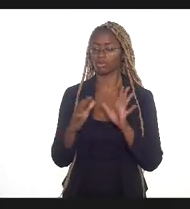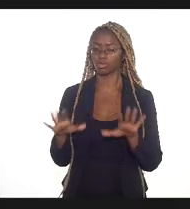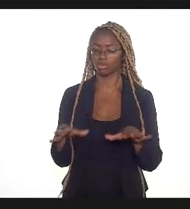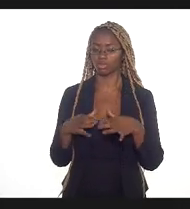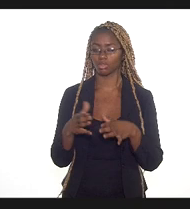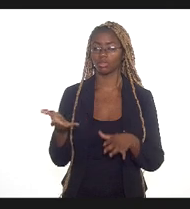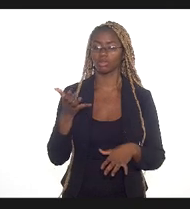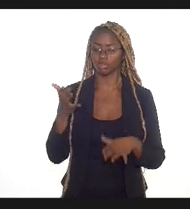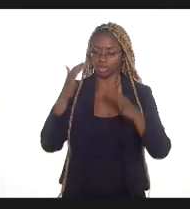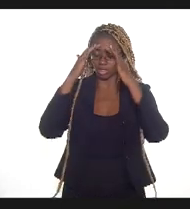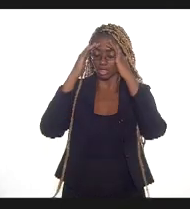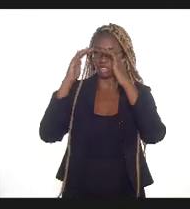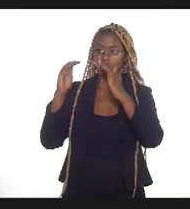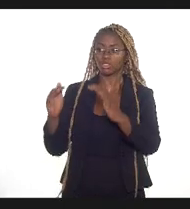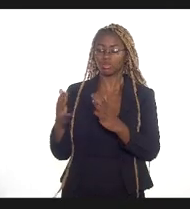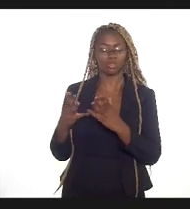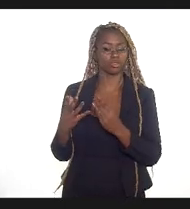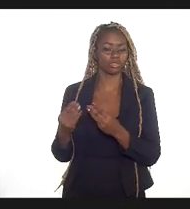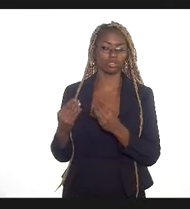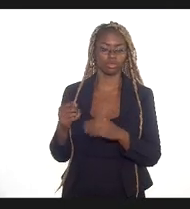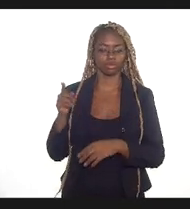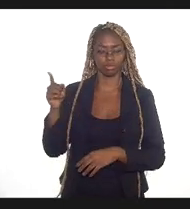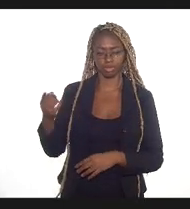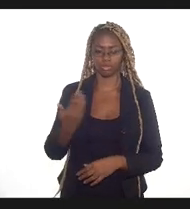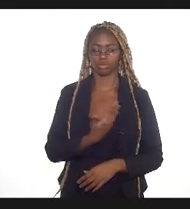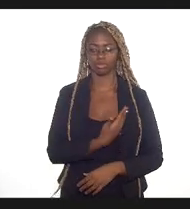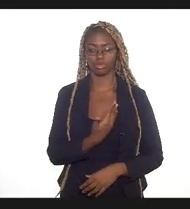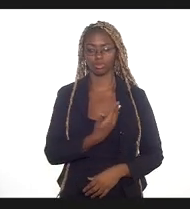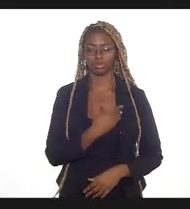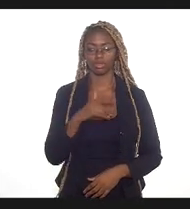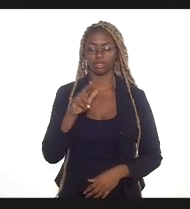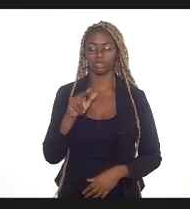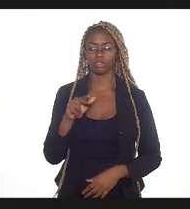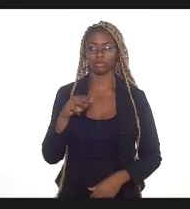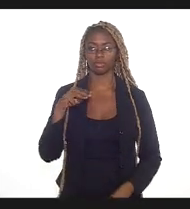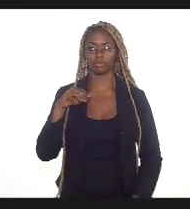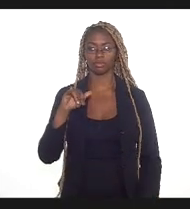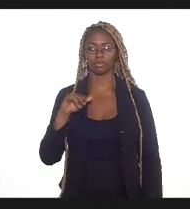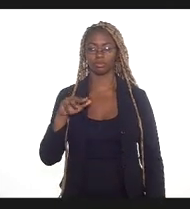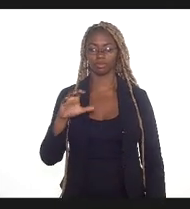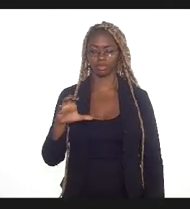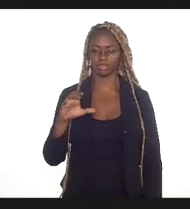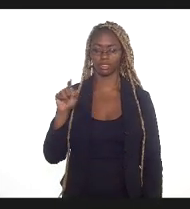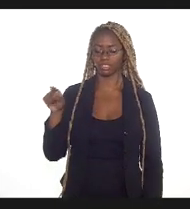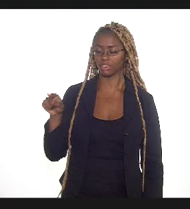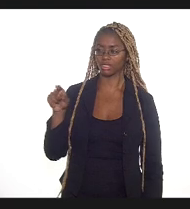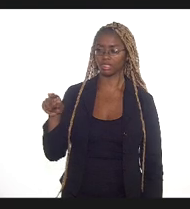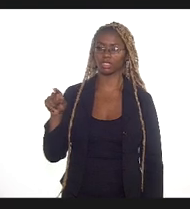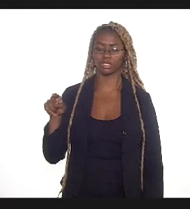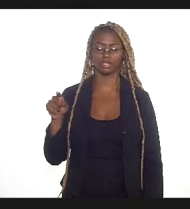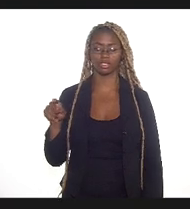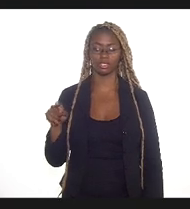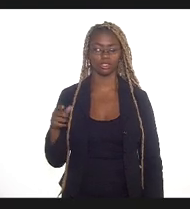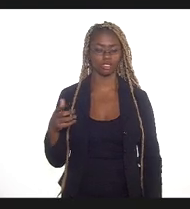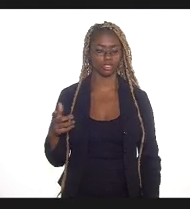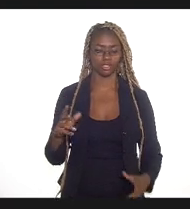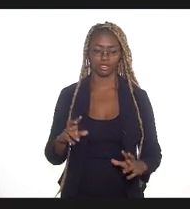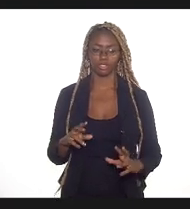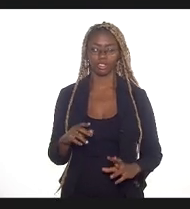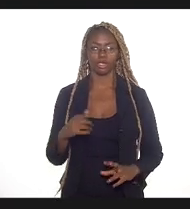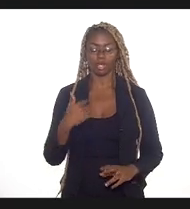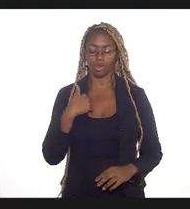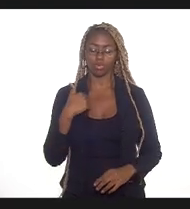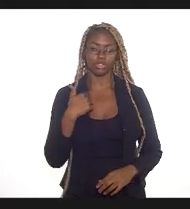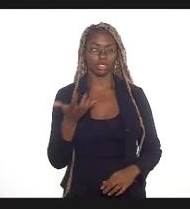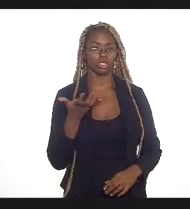aqui, respeito muito o meu colega, irmão, amigo, inclusive de fé, deputado Márcio Gualberto, mas eu não poderia